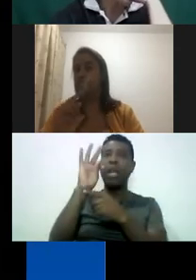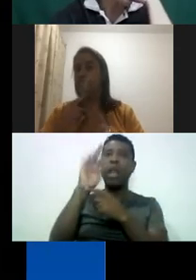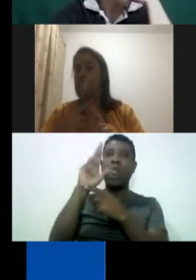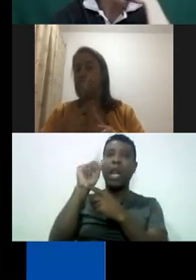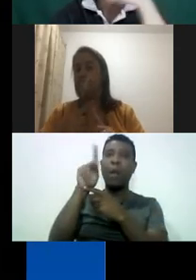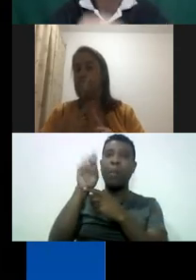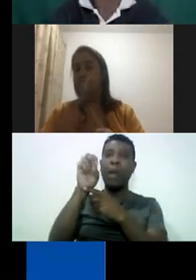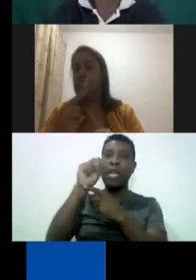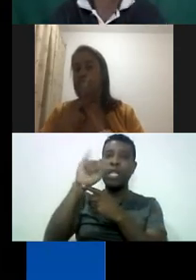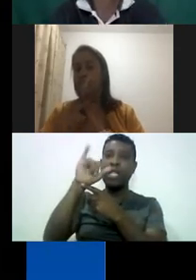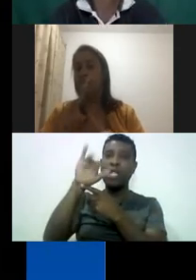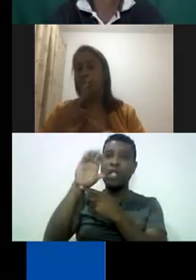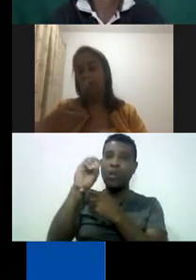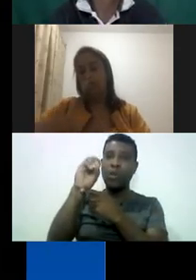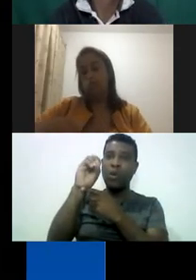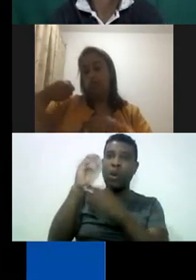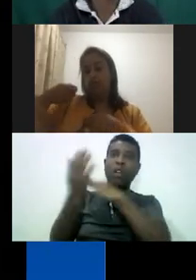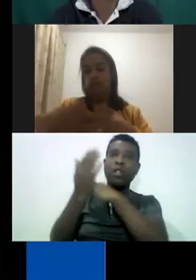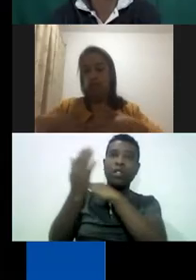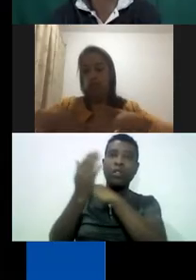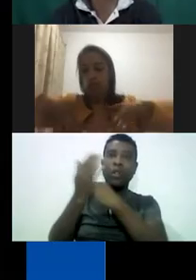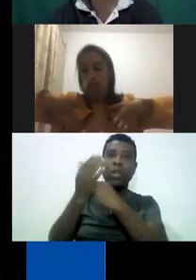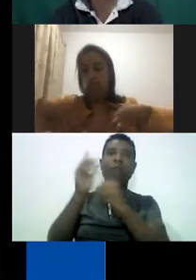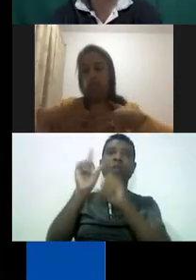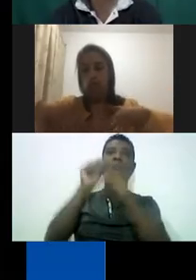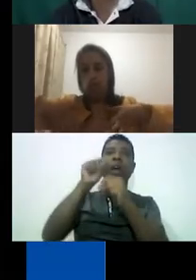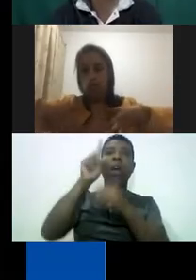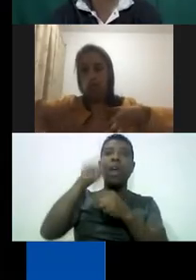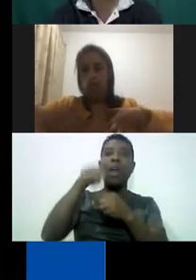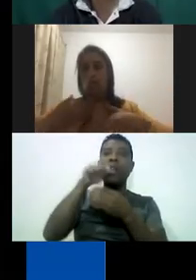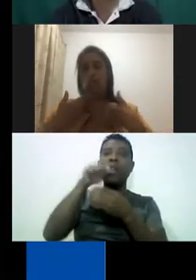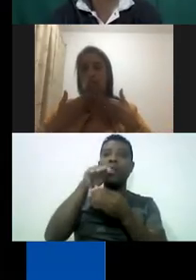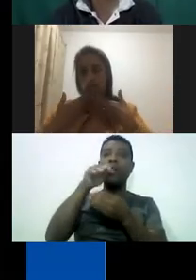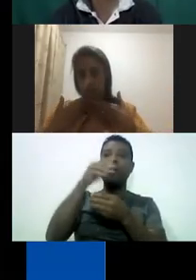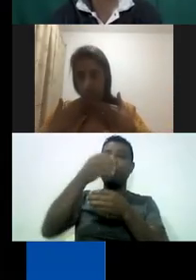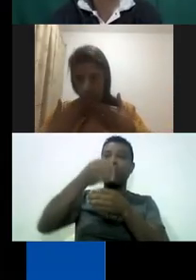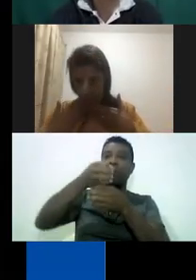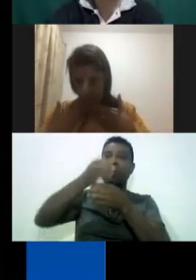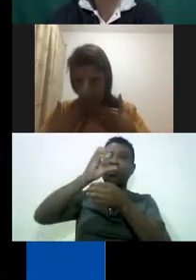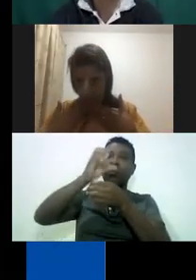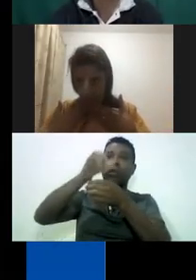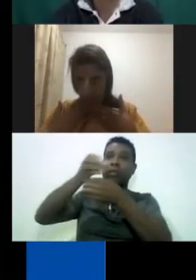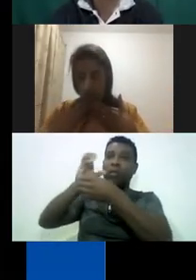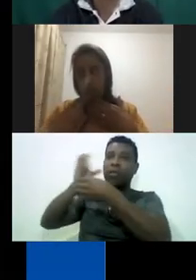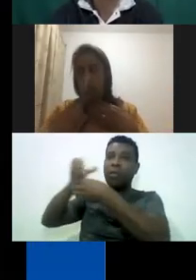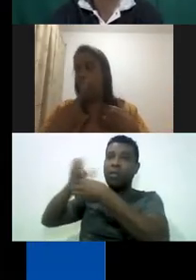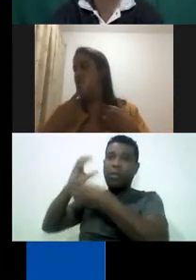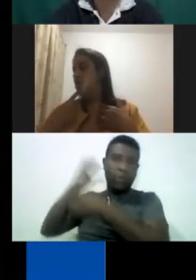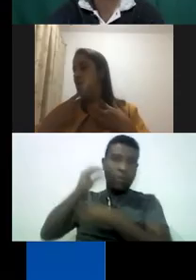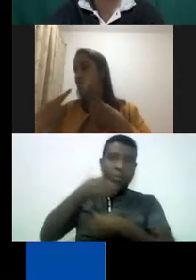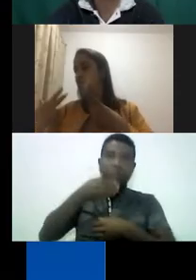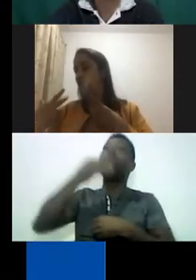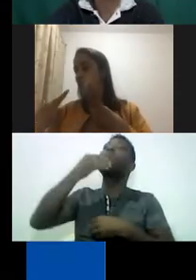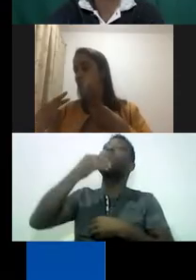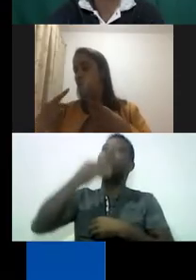elevador da escápula, ele faz inclinação e rotação homolateral, quer dizer, para o mesmo lado. E ele também